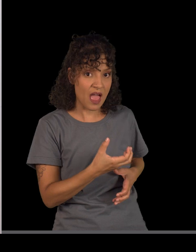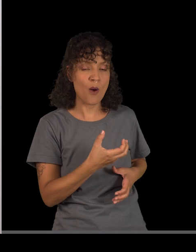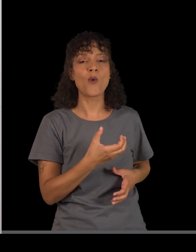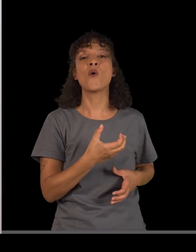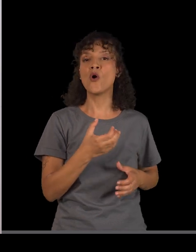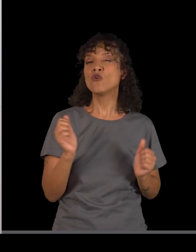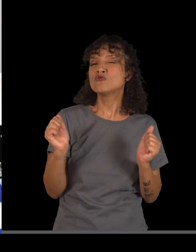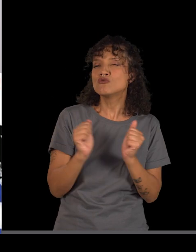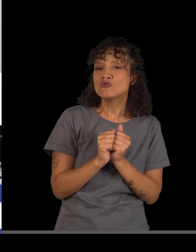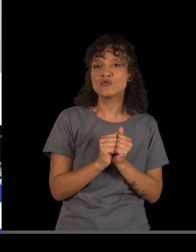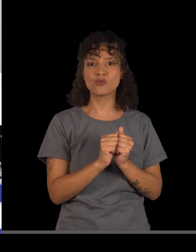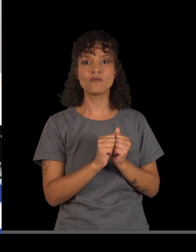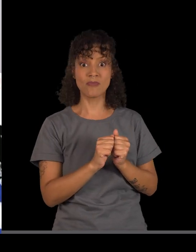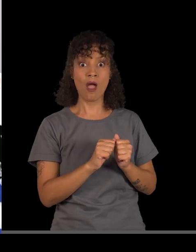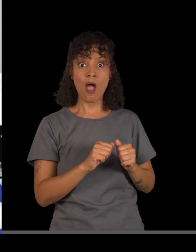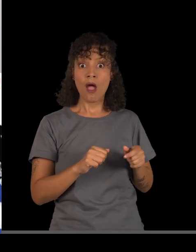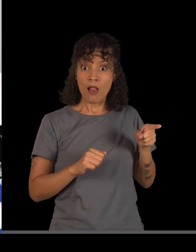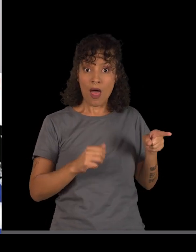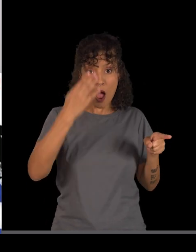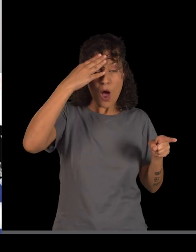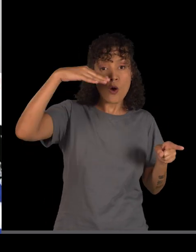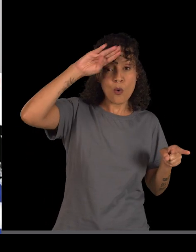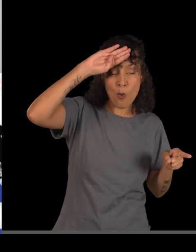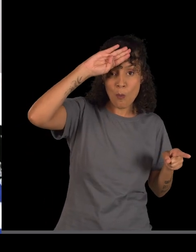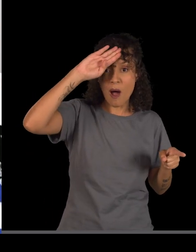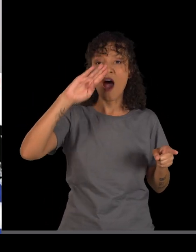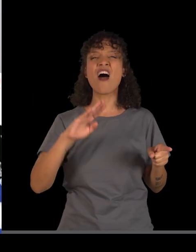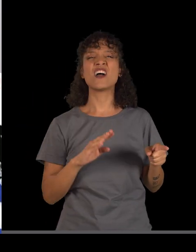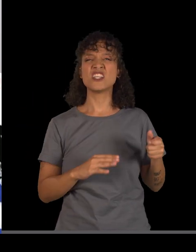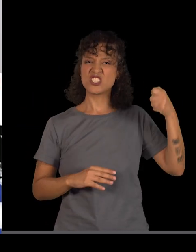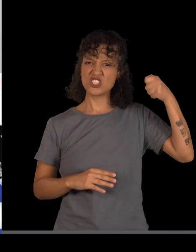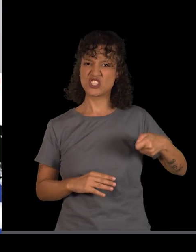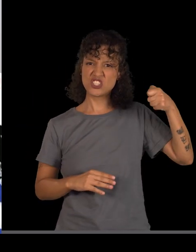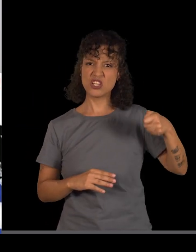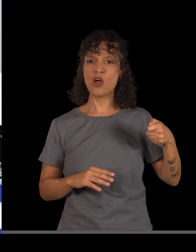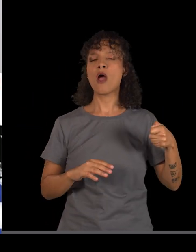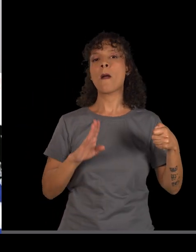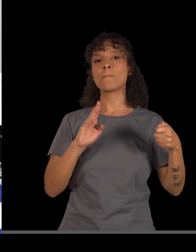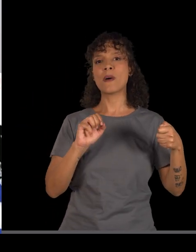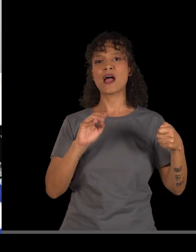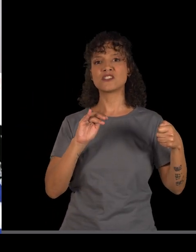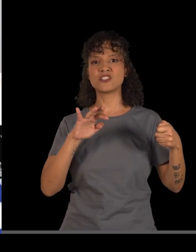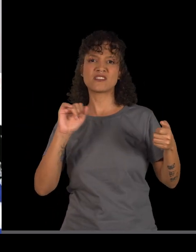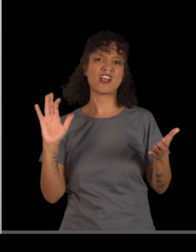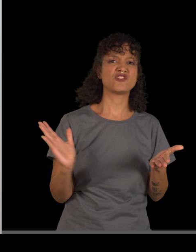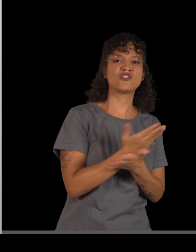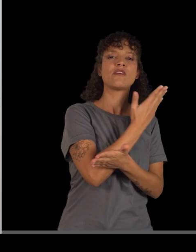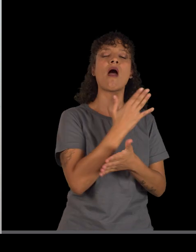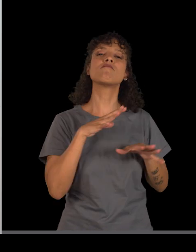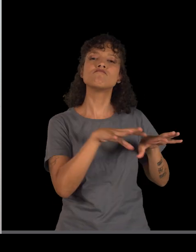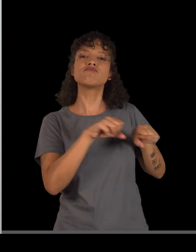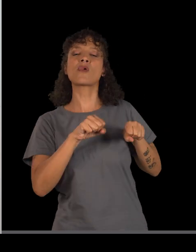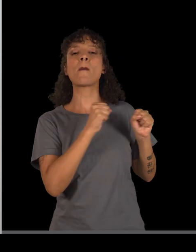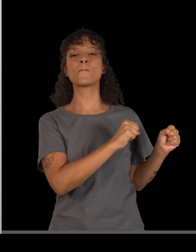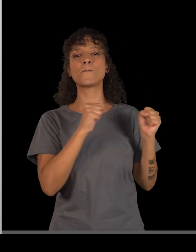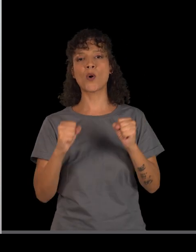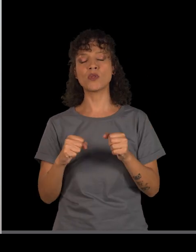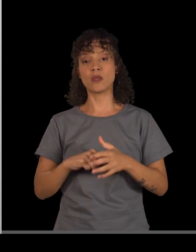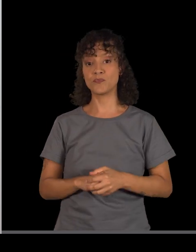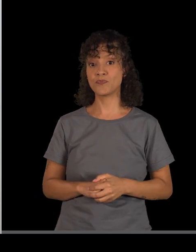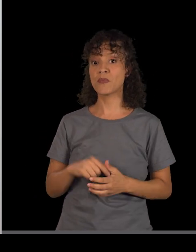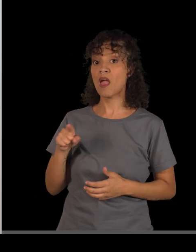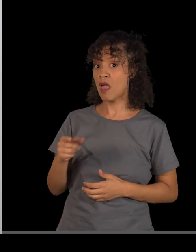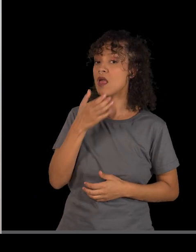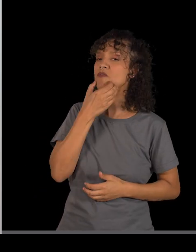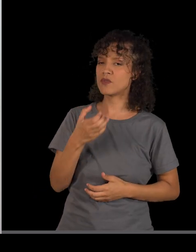guerrilheiro consegue tomar o governo cubano e tirar o ditador Fulgêncio Batista do poder. O revolucionário tomou